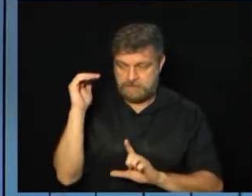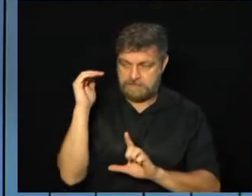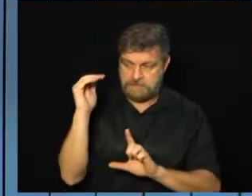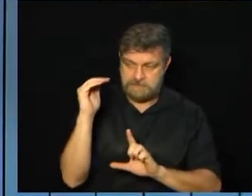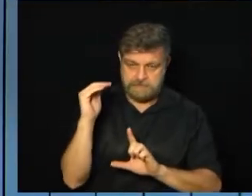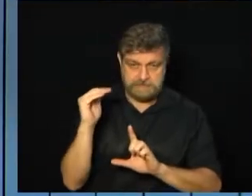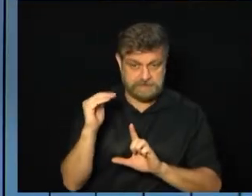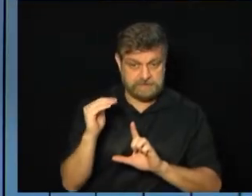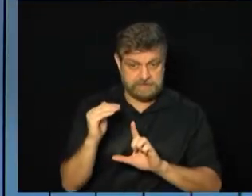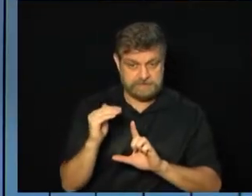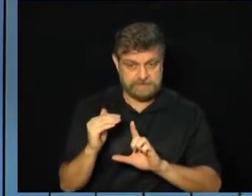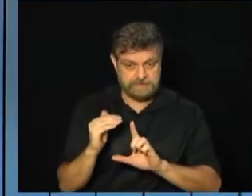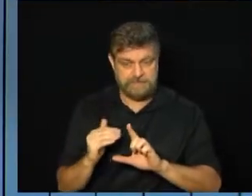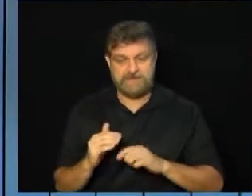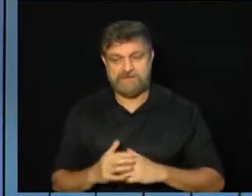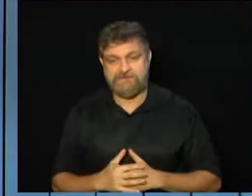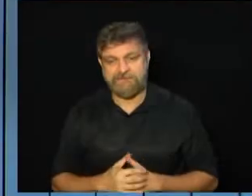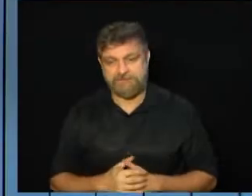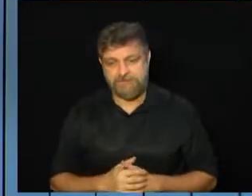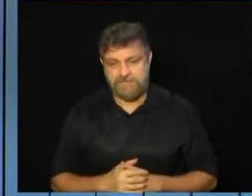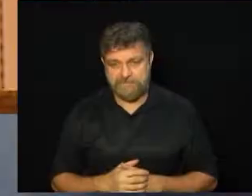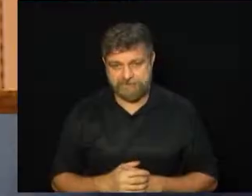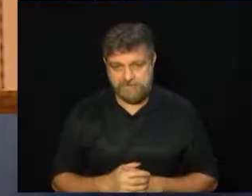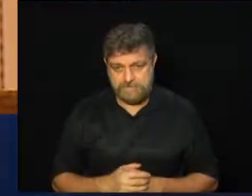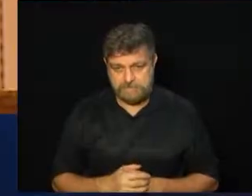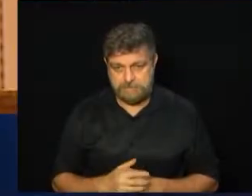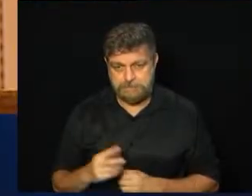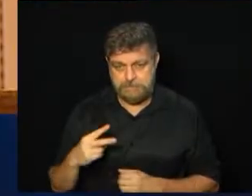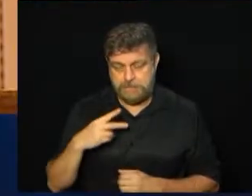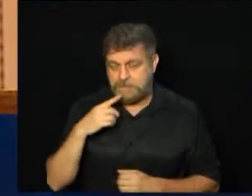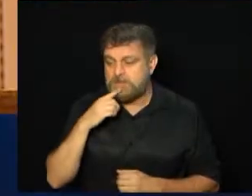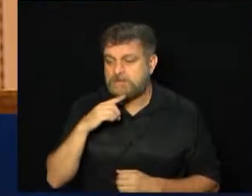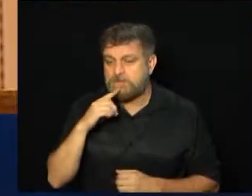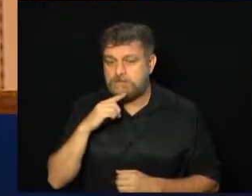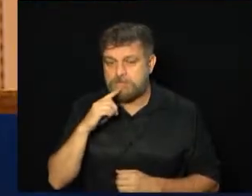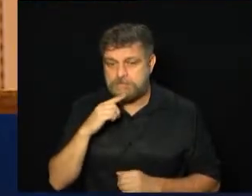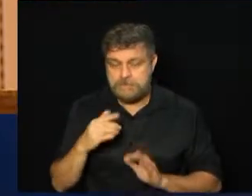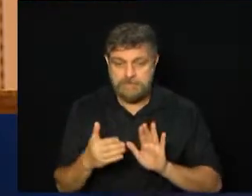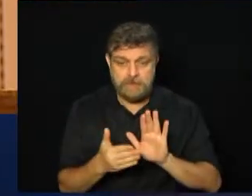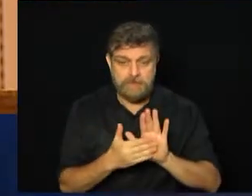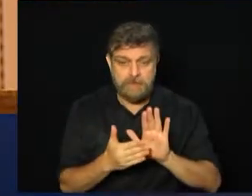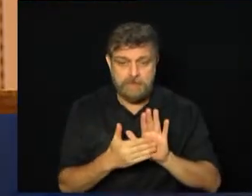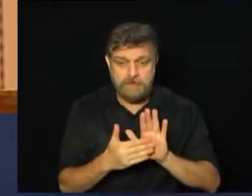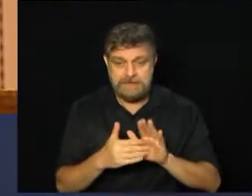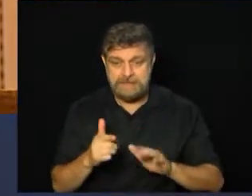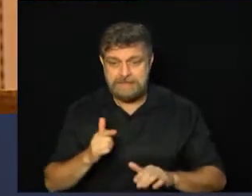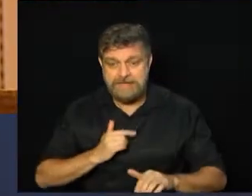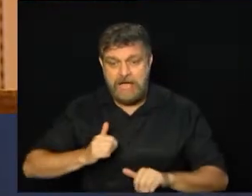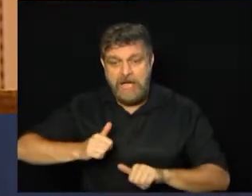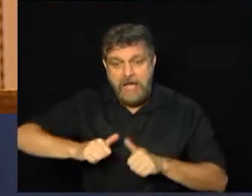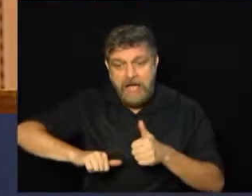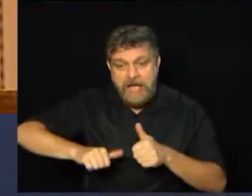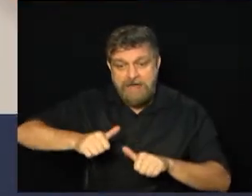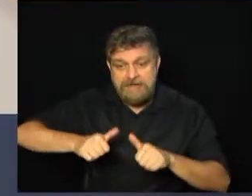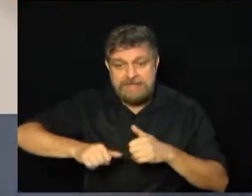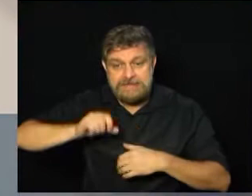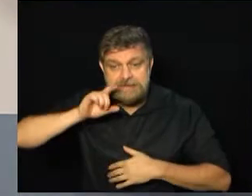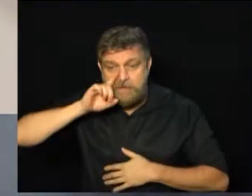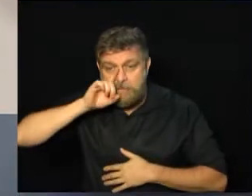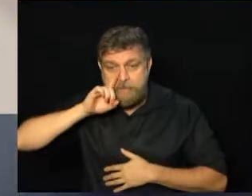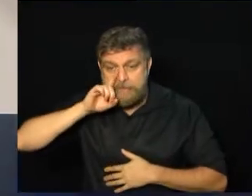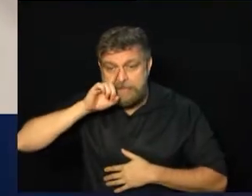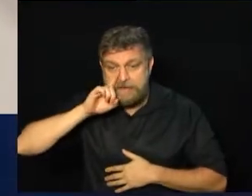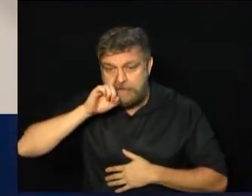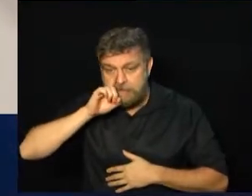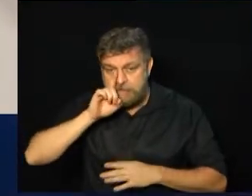Confira agora os destaques de hoje. Vereador Eduardo Magoga propõe processo de avaliação de risco para